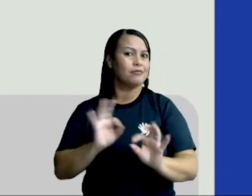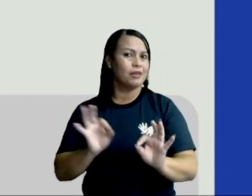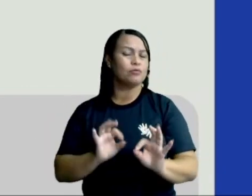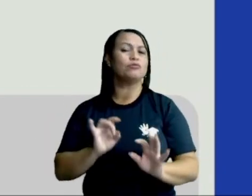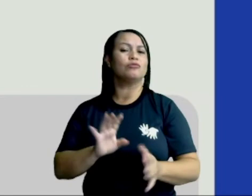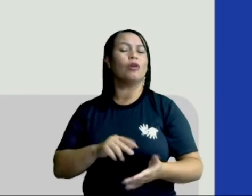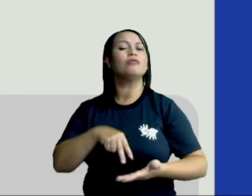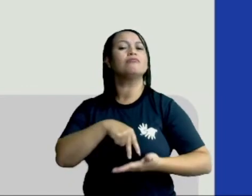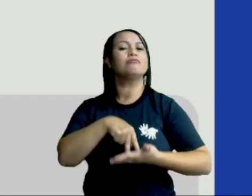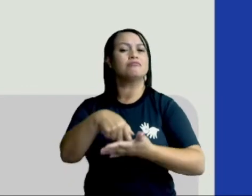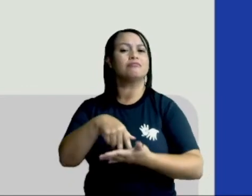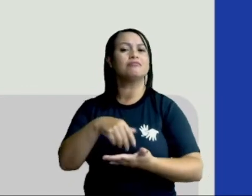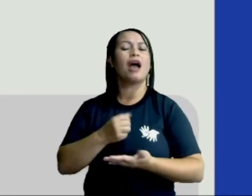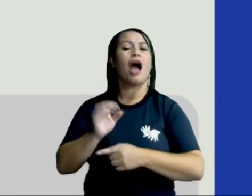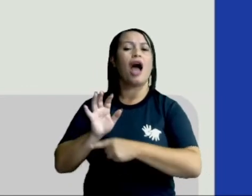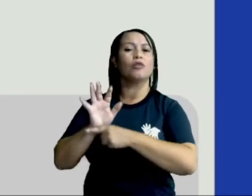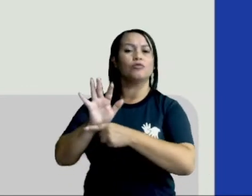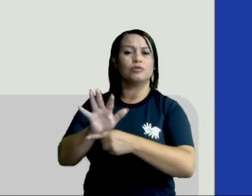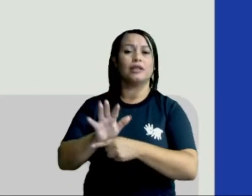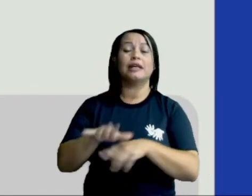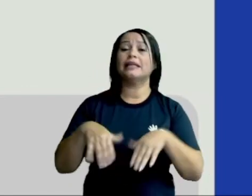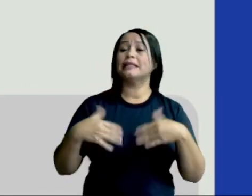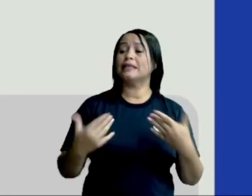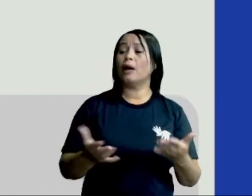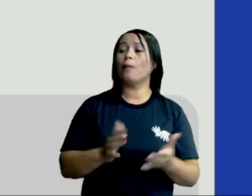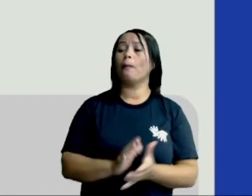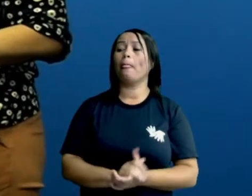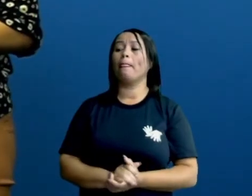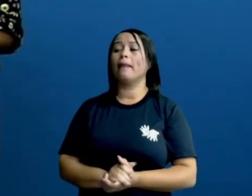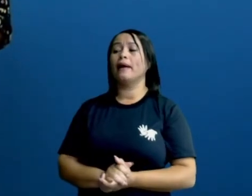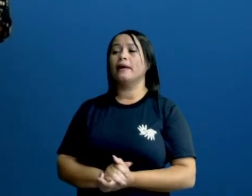releitura. Então, pessoal,